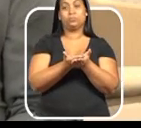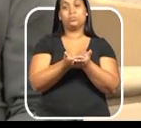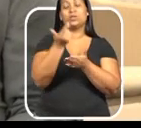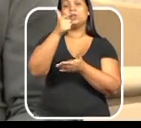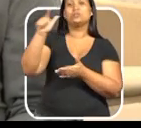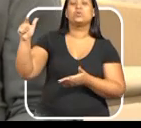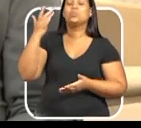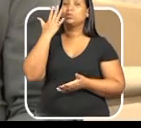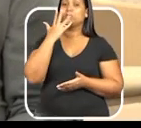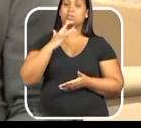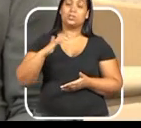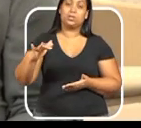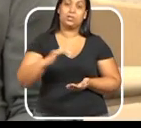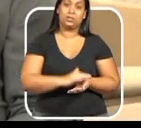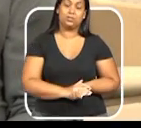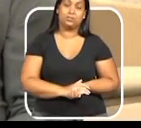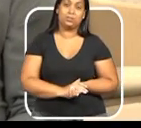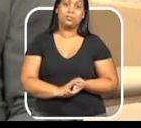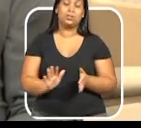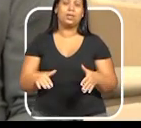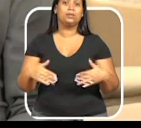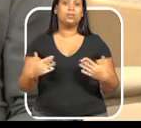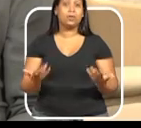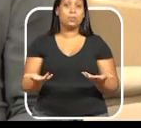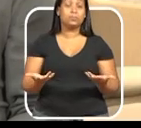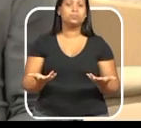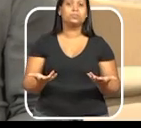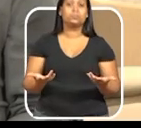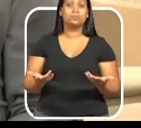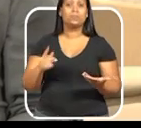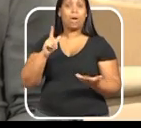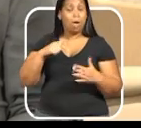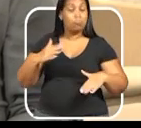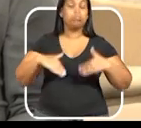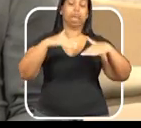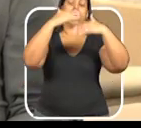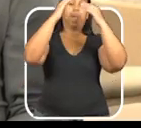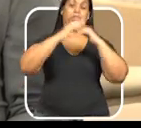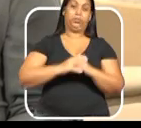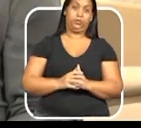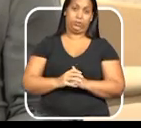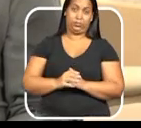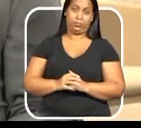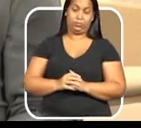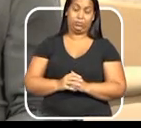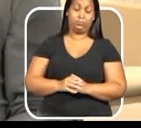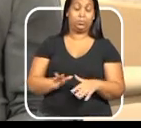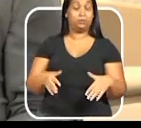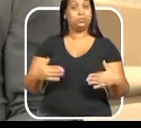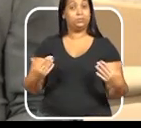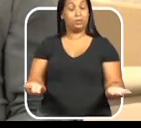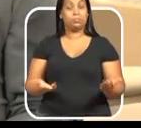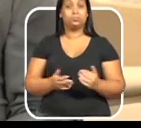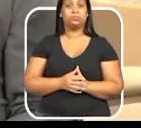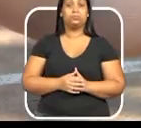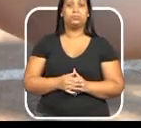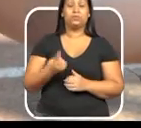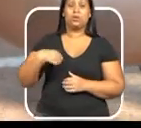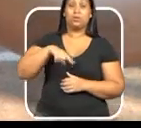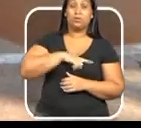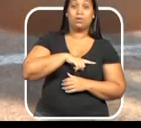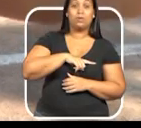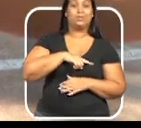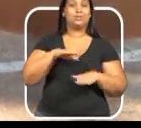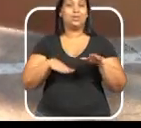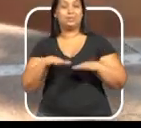demais crianças. Né? Então, isso é um grande avanço, tá certo? Então, assim, a gente muitas